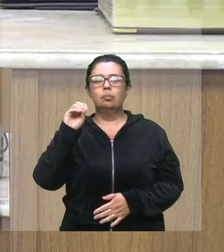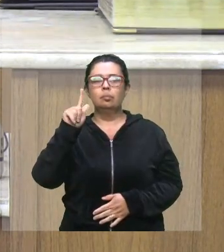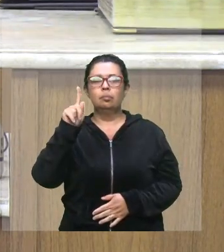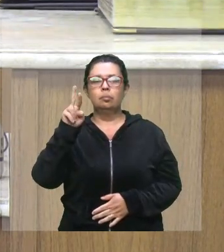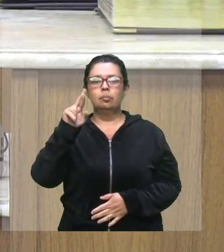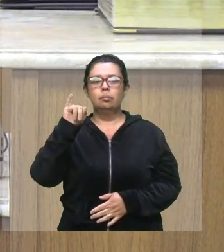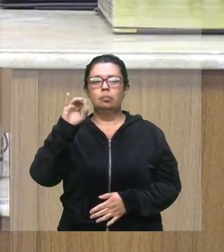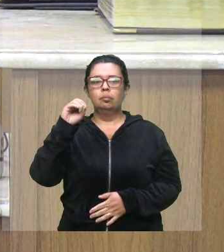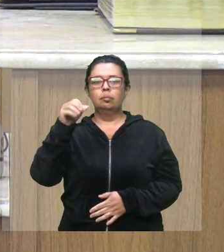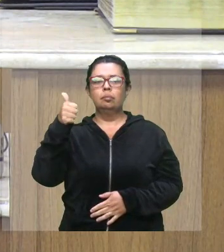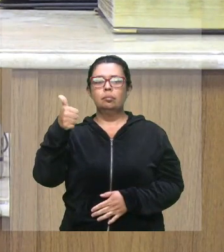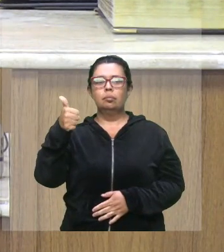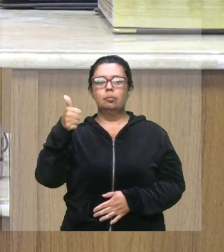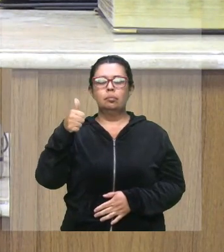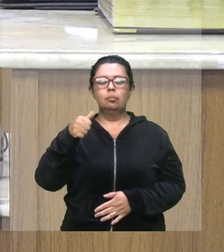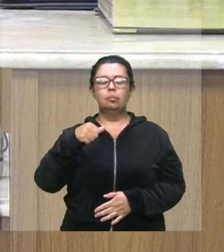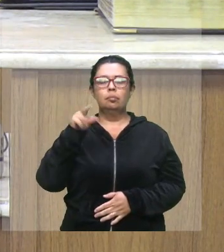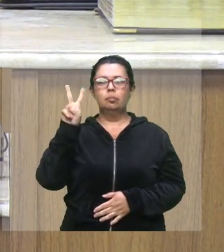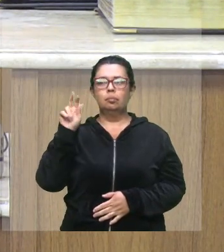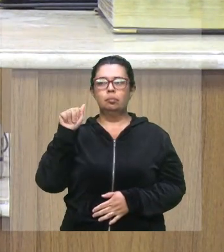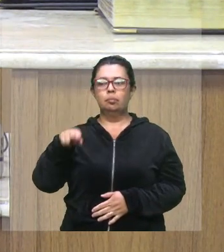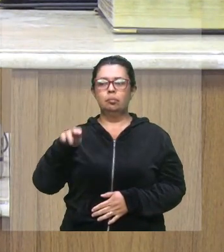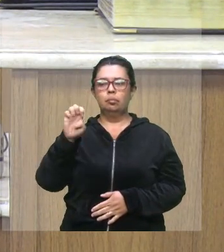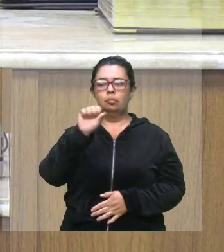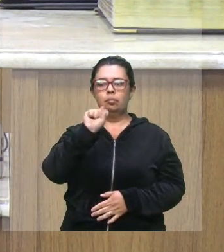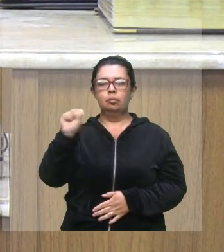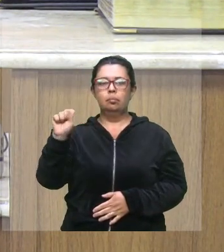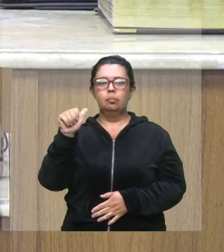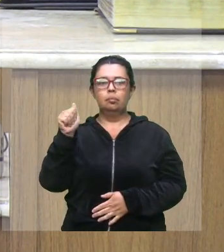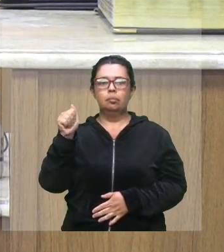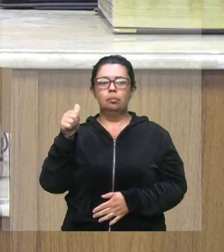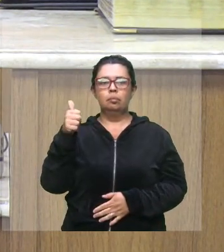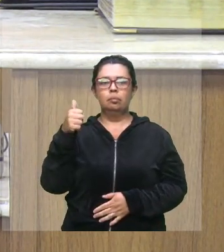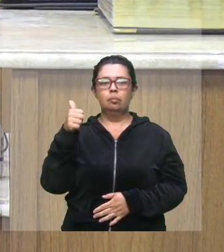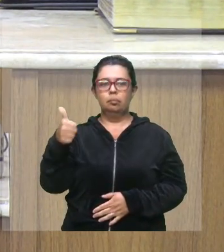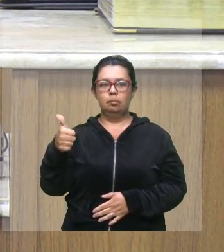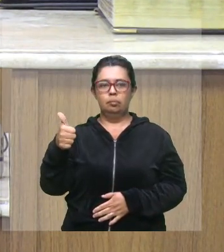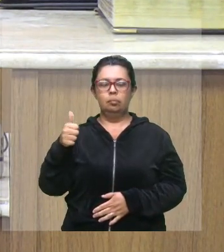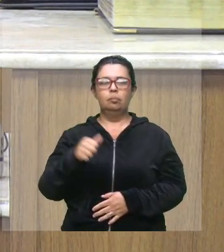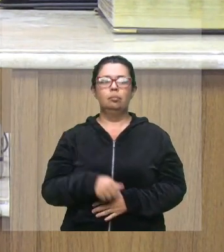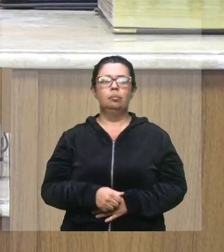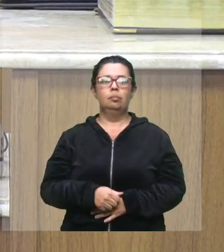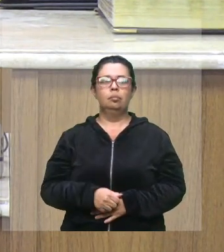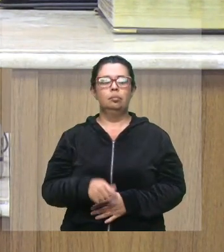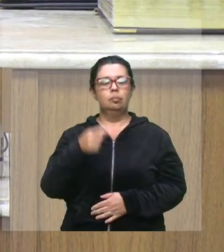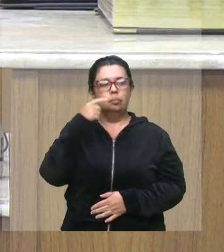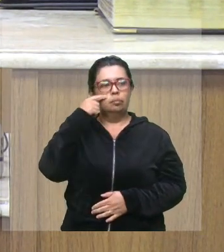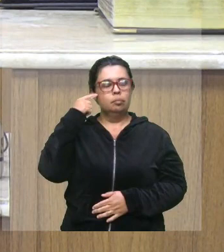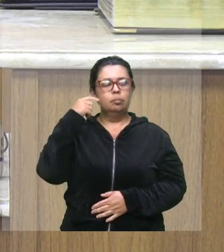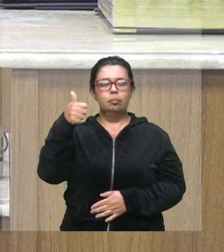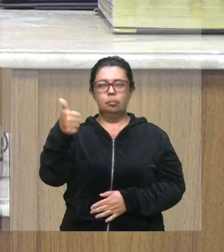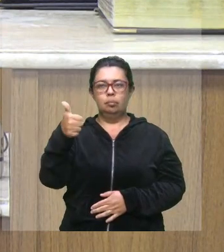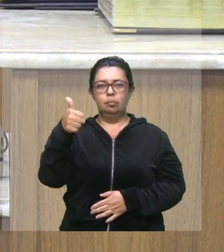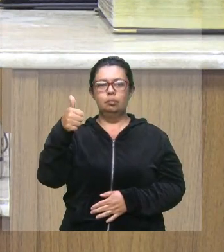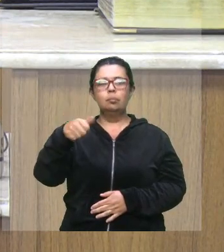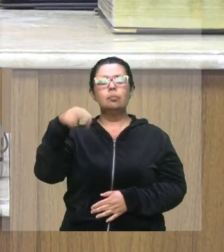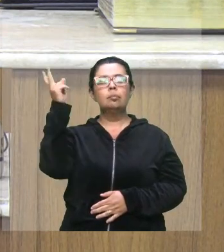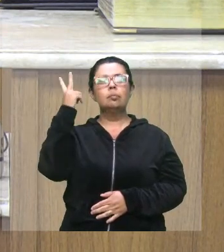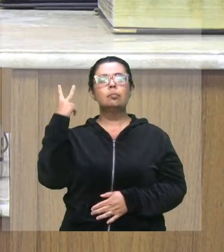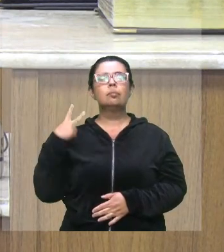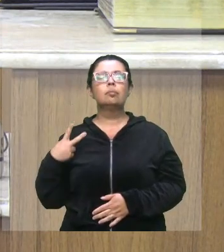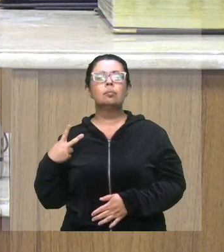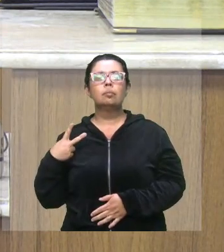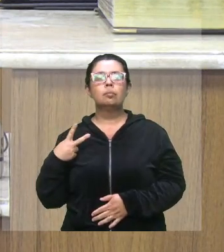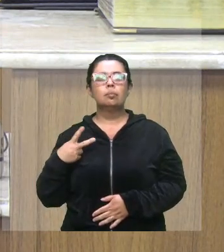Presente. Vanessa Eugênio. Vanessa Eugênio, presente. Vinícius Simili. Presente. E Viviane